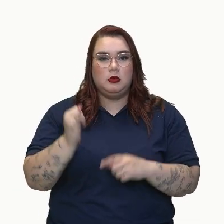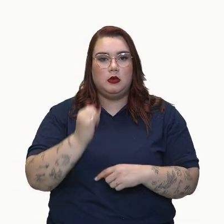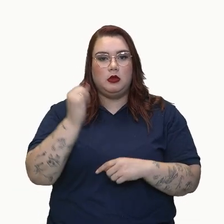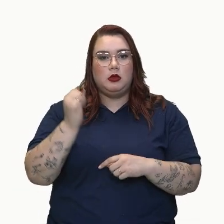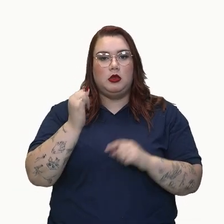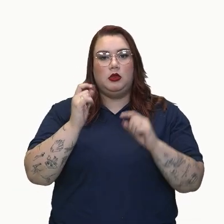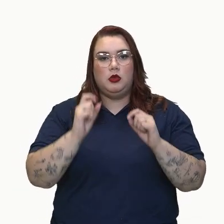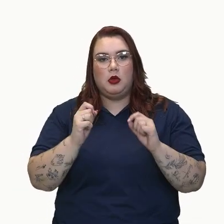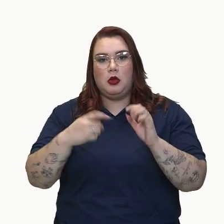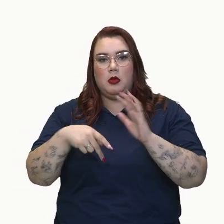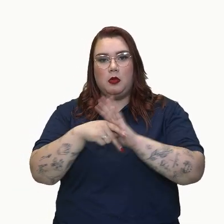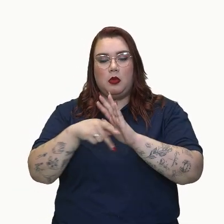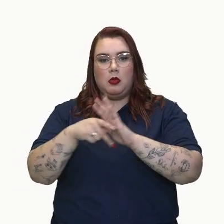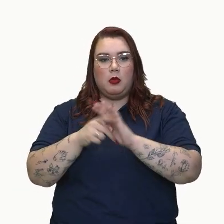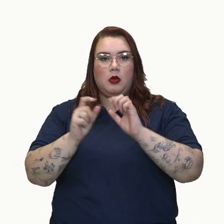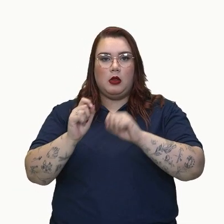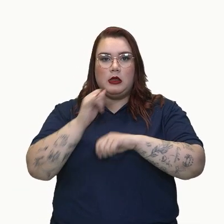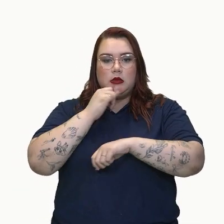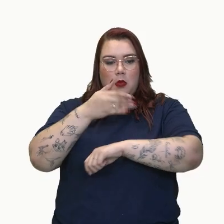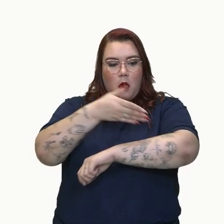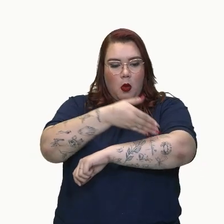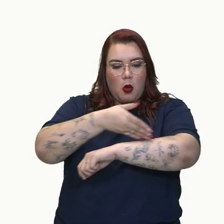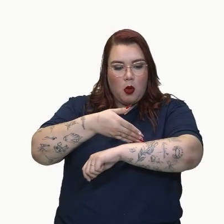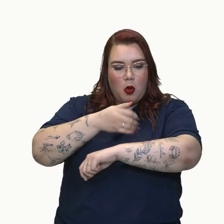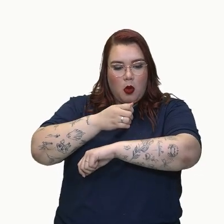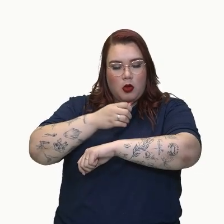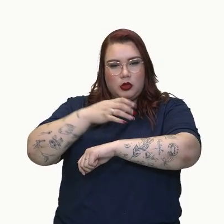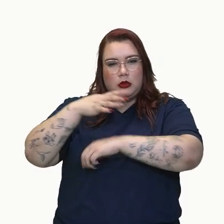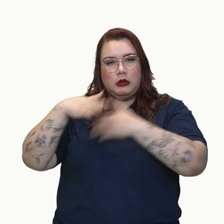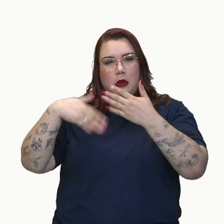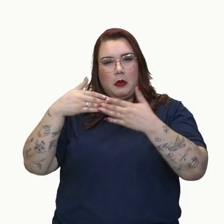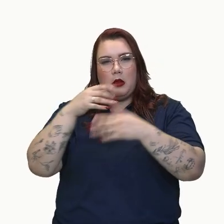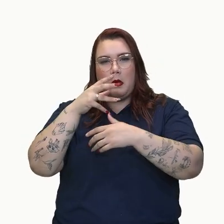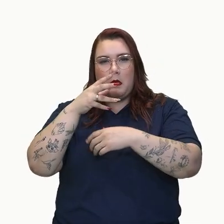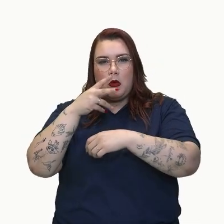tecidos e na cicatrização de feridas. Ele participa